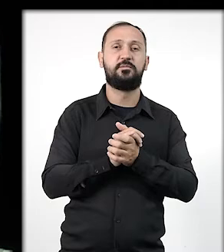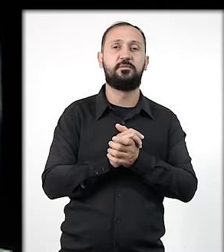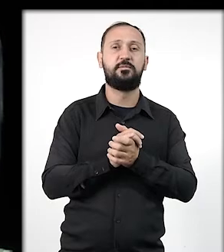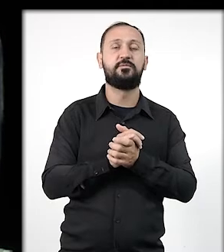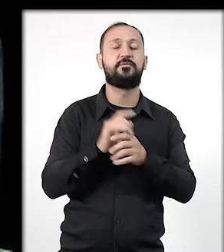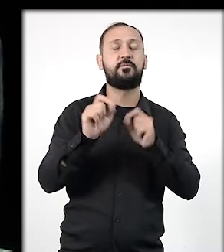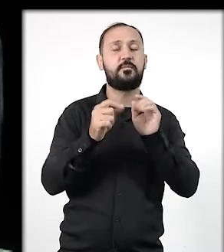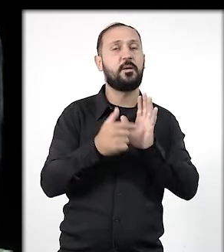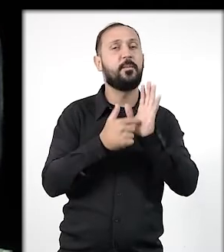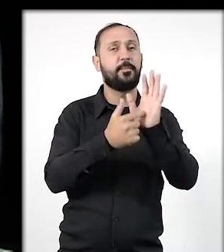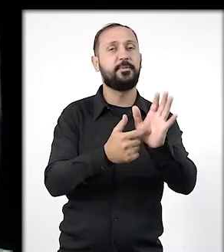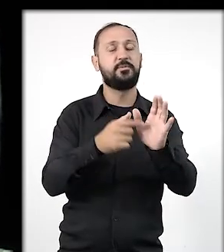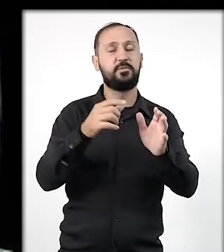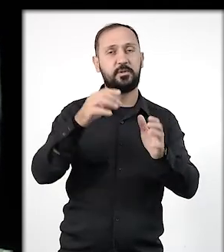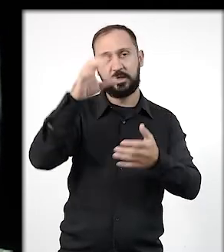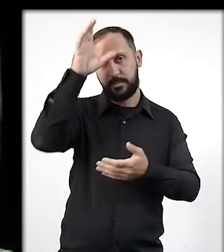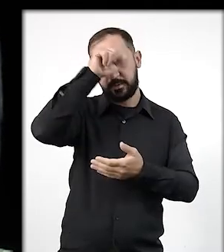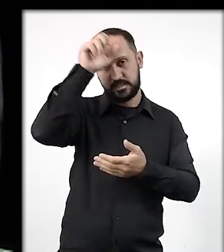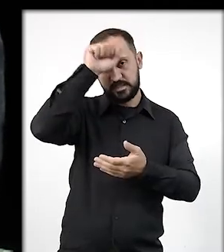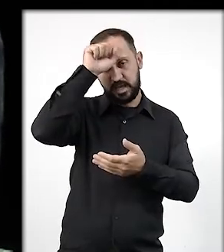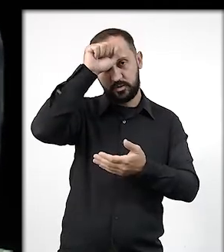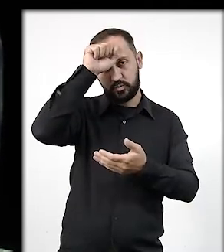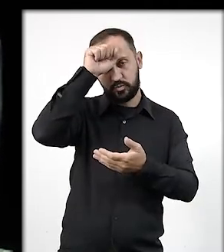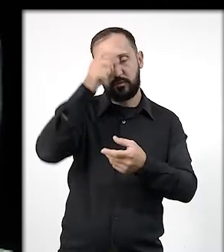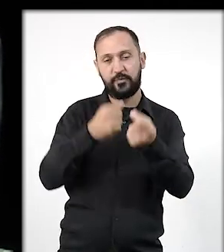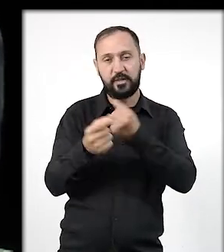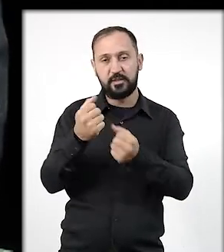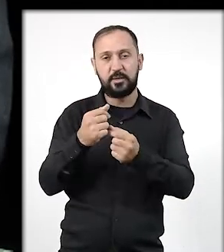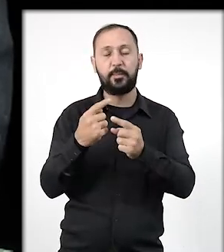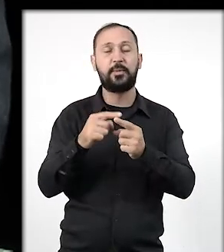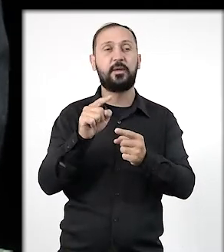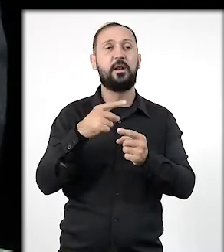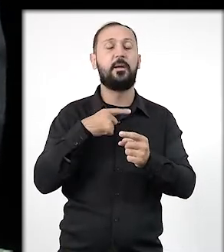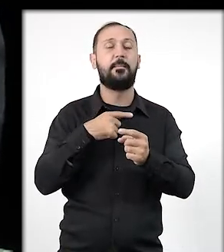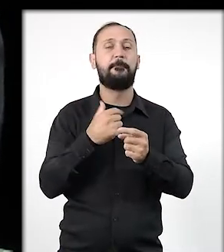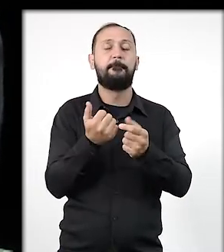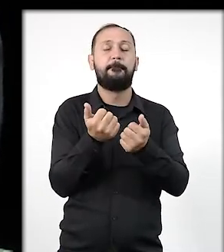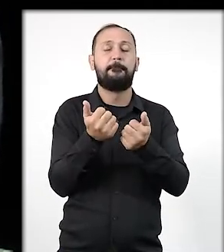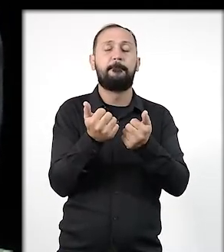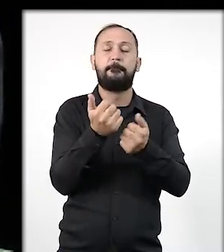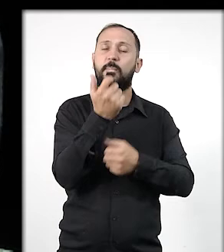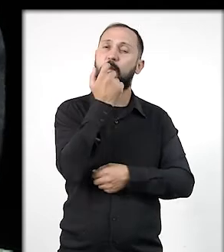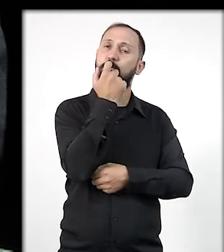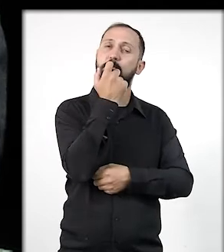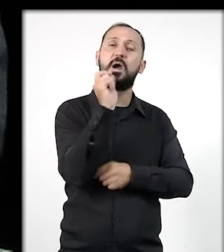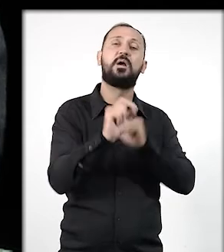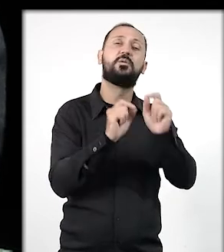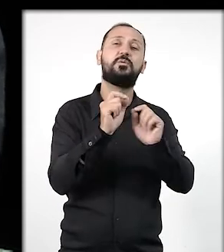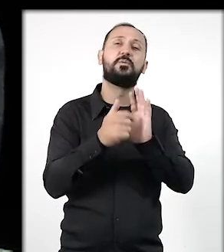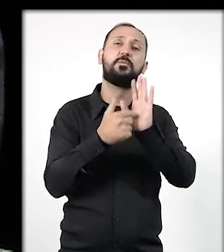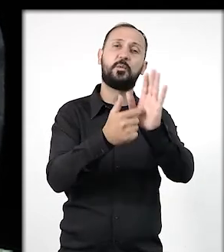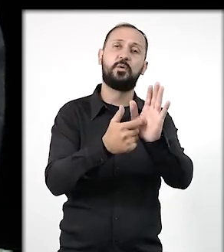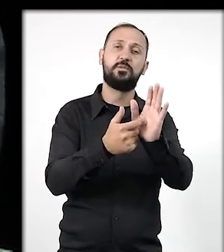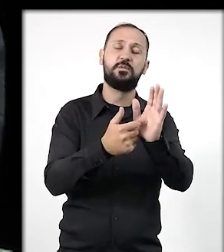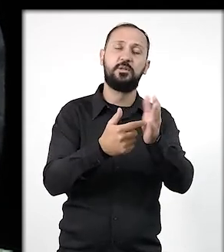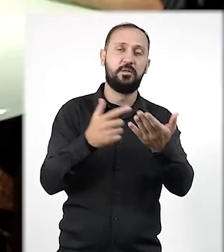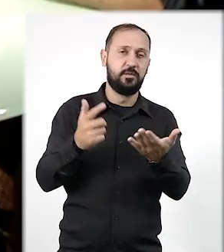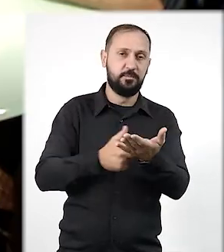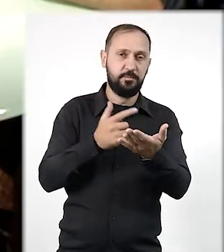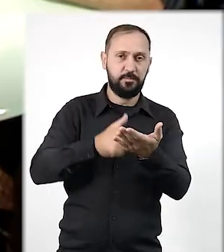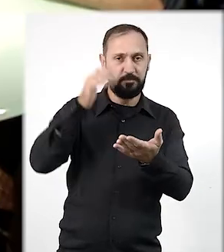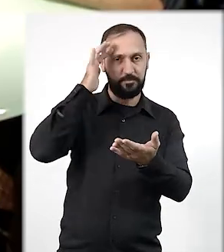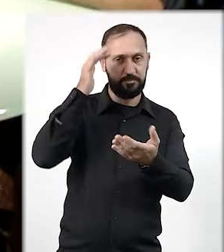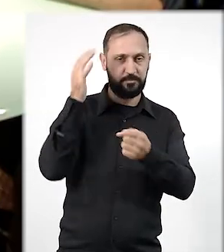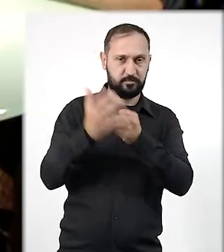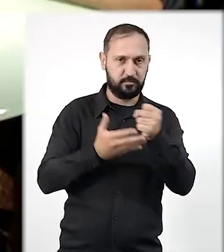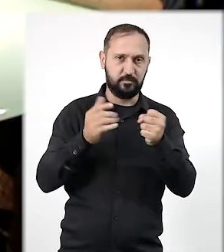que se mostrou em alfabetização financeira, que ela se mostra muito próxima do que aparece na literatura com